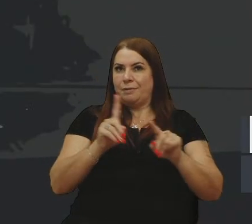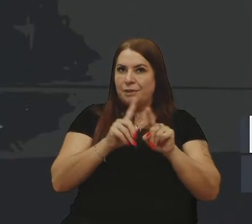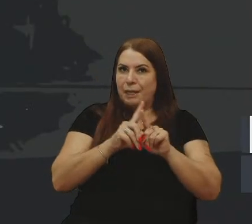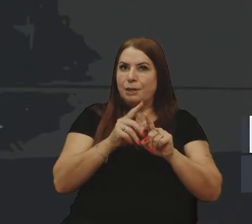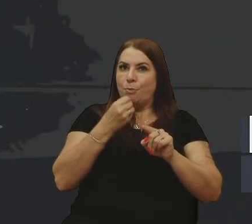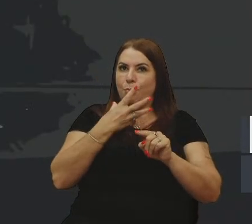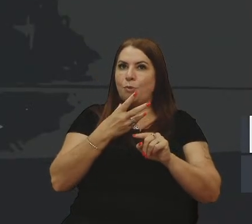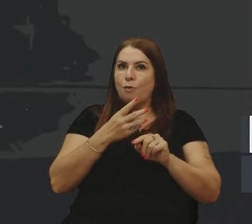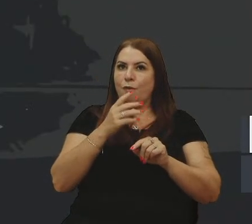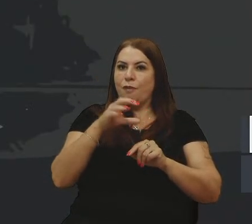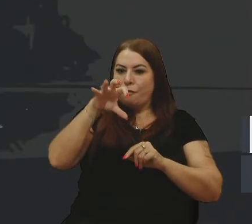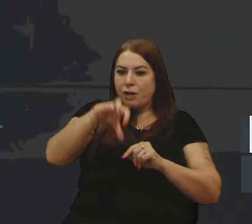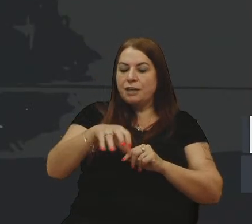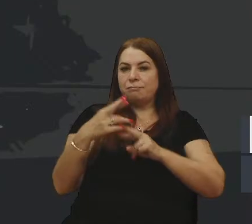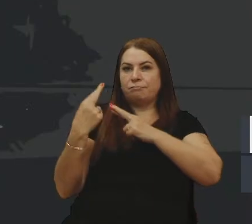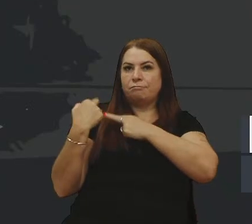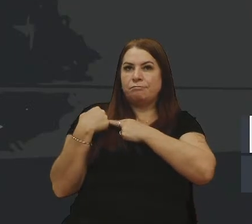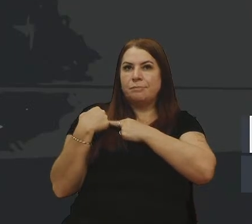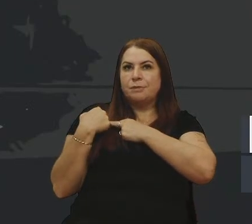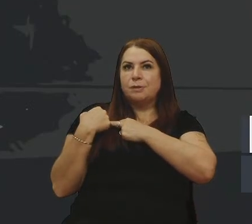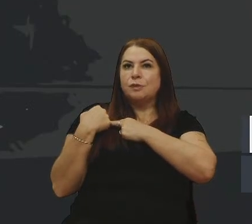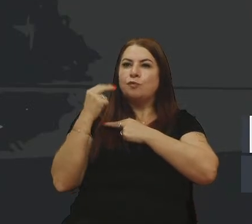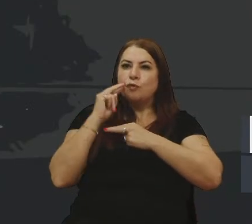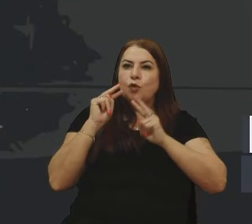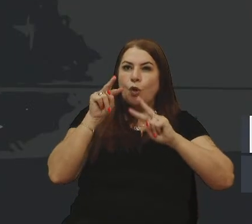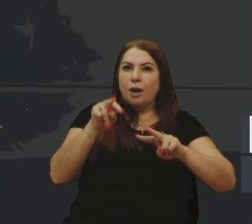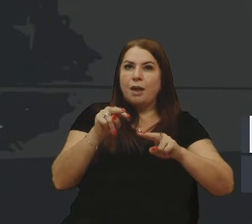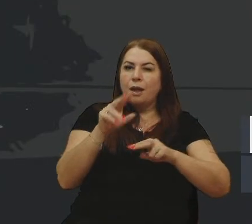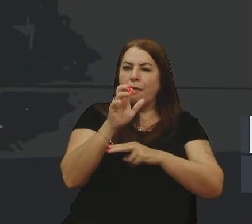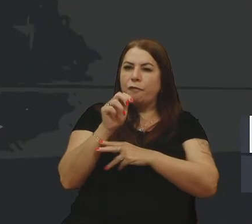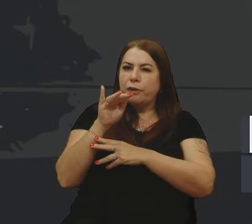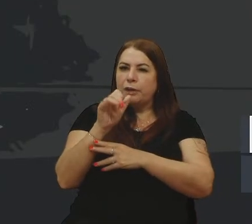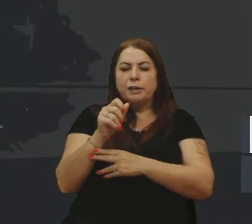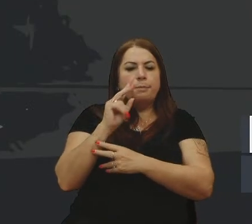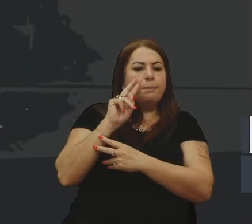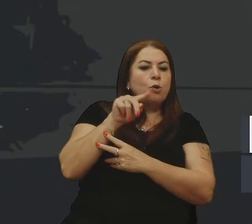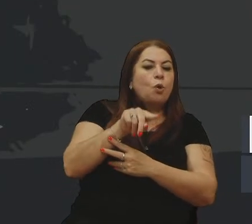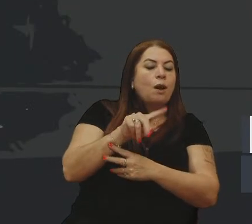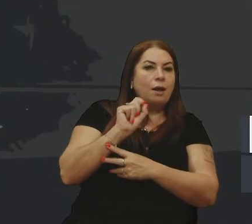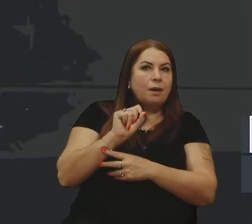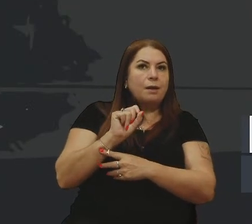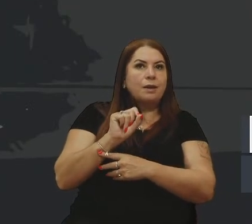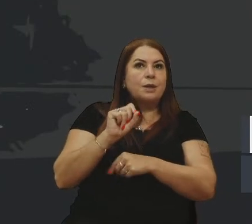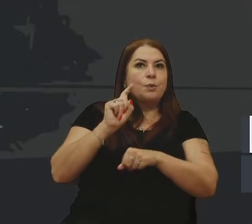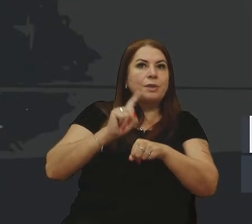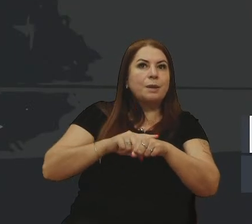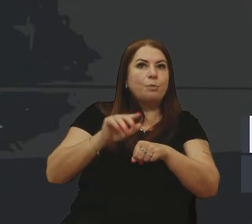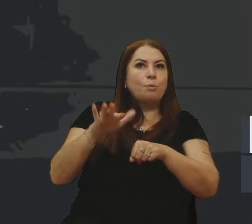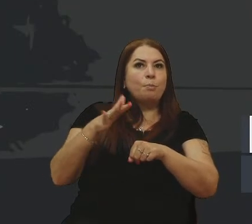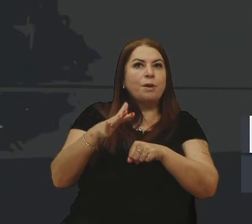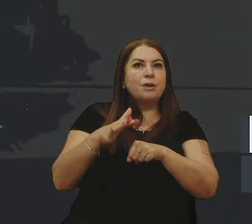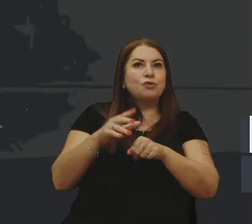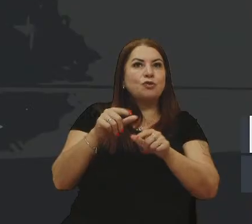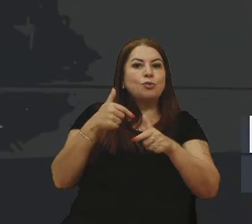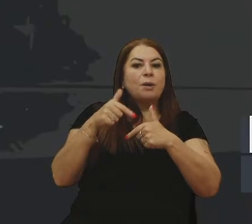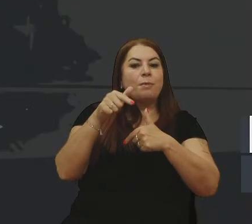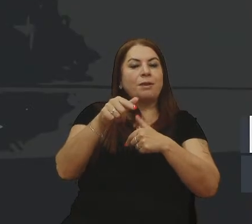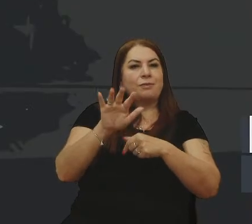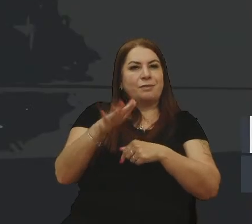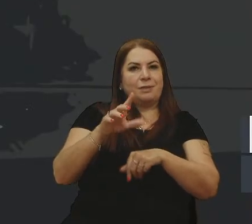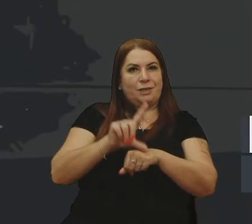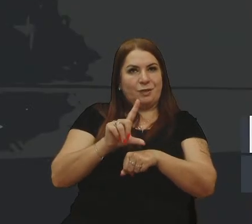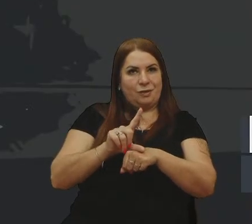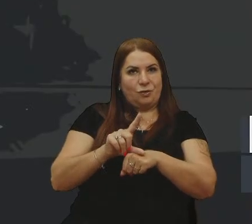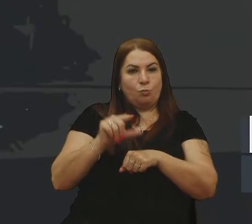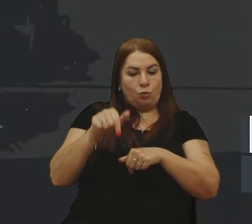boa franquia na sua mão. E quando vocês forem olhar uma franquia, a primeira coisa que vocês têm que olhar é tempo médio de operação dessas lojas. Porque hoje